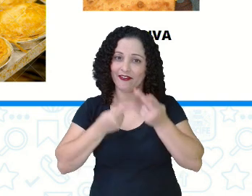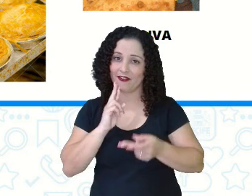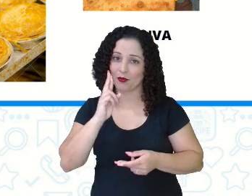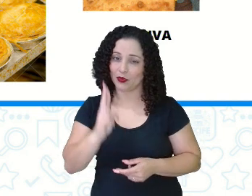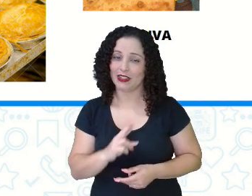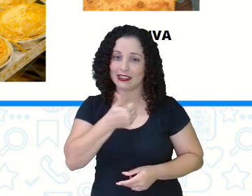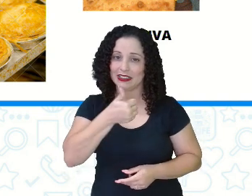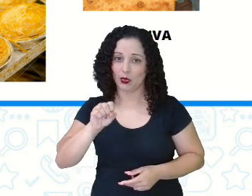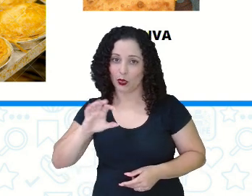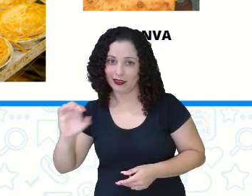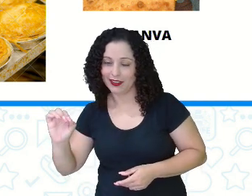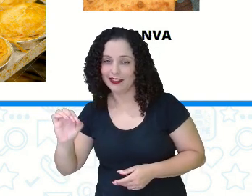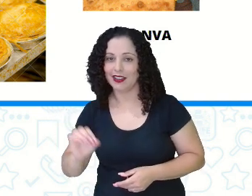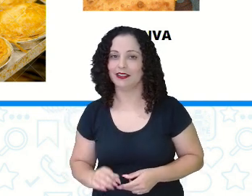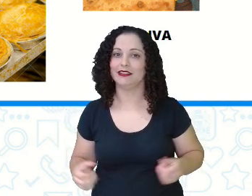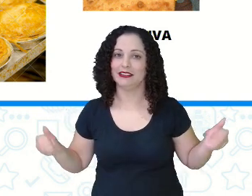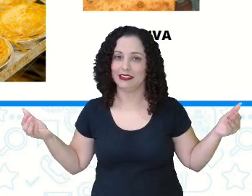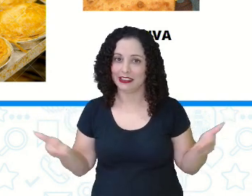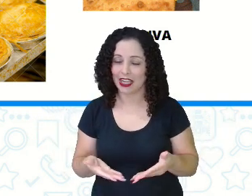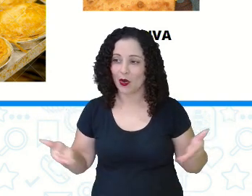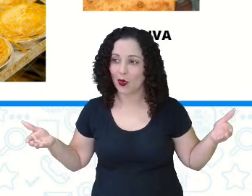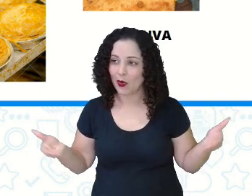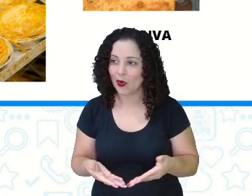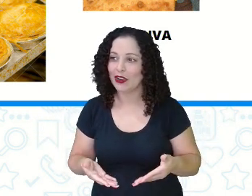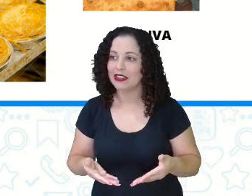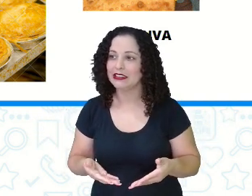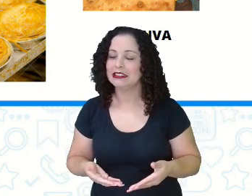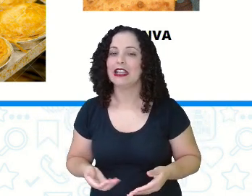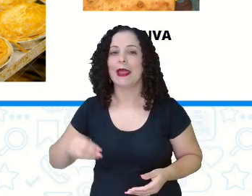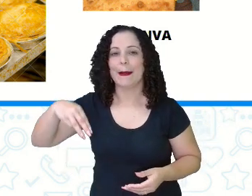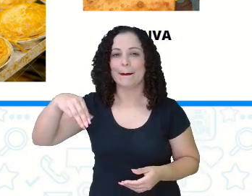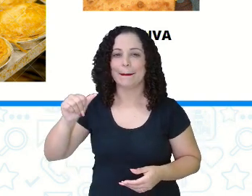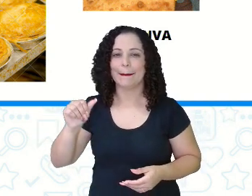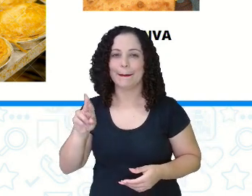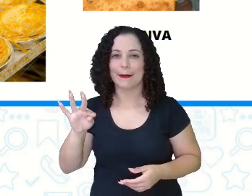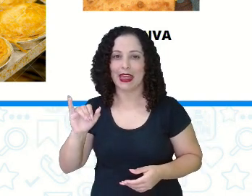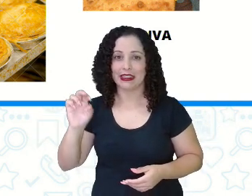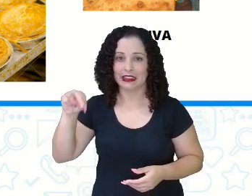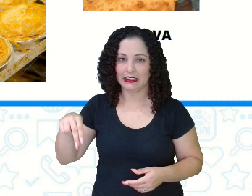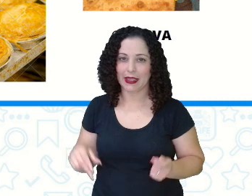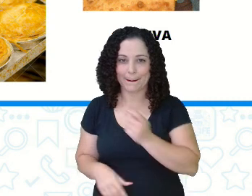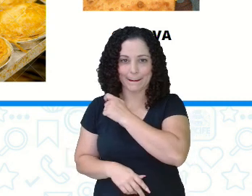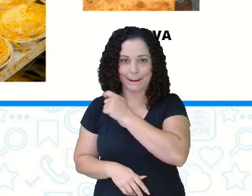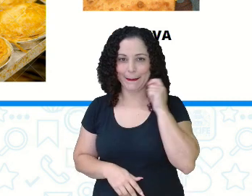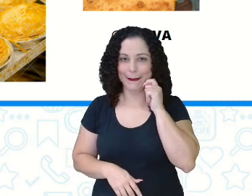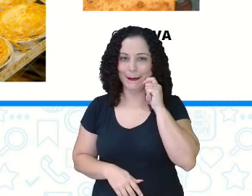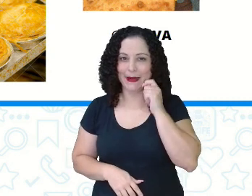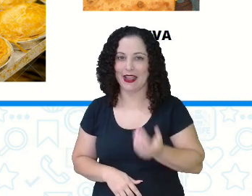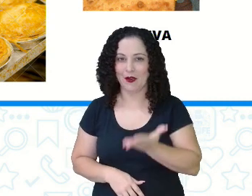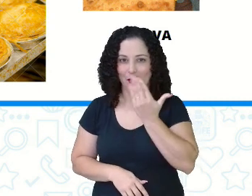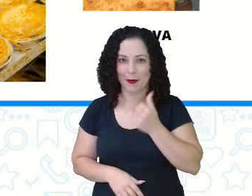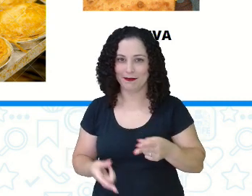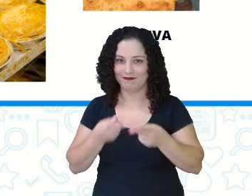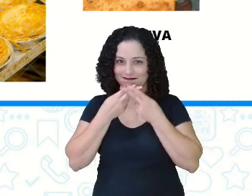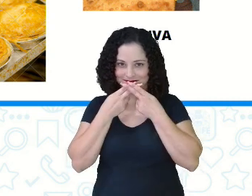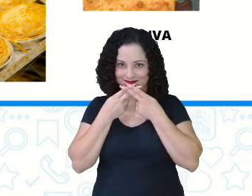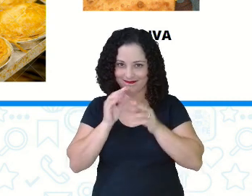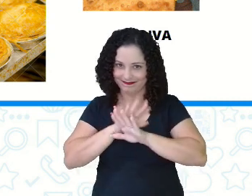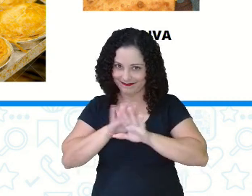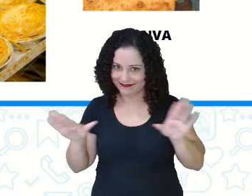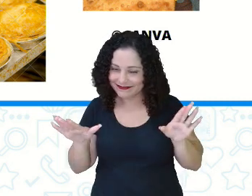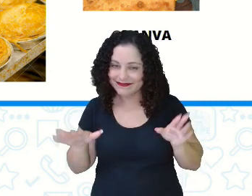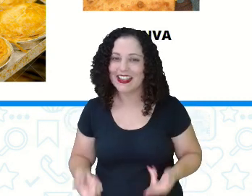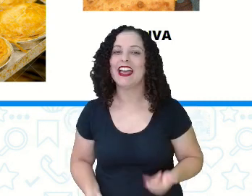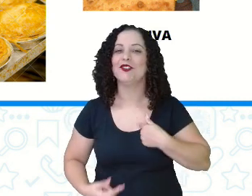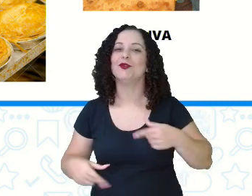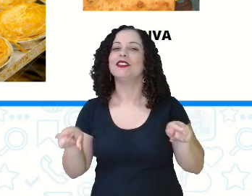salgadinhos e coxinhas, Martim passou um flash na boca. Eu acho que ele está de regime, Será que ele está de boca. dieta? Eu também vou entrar na